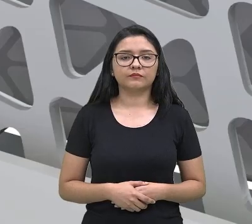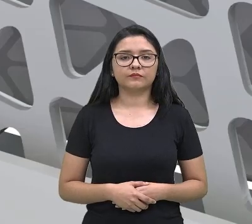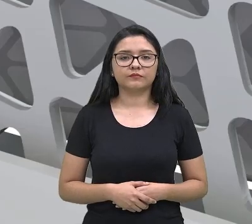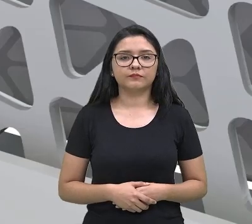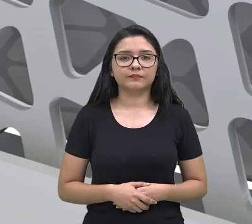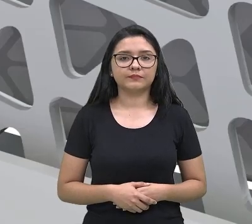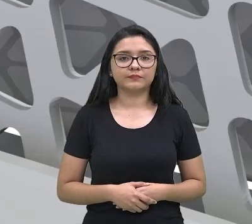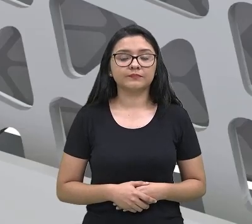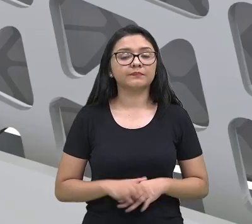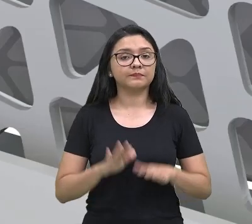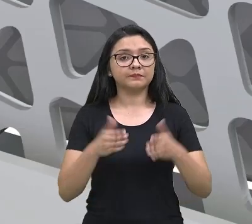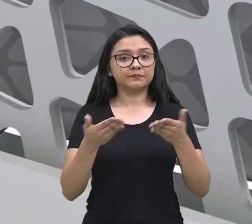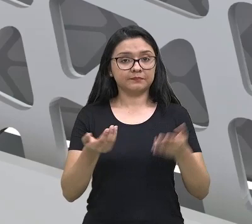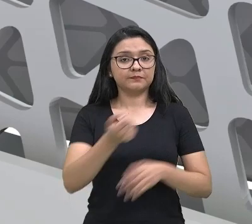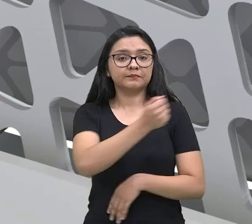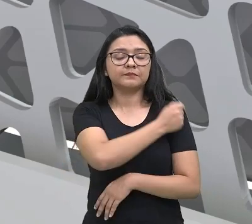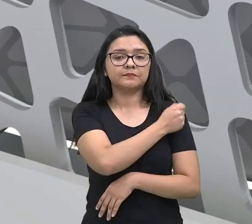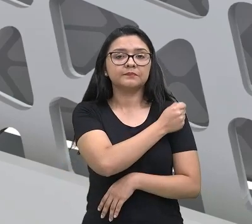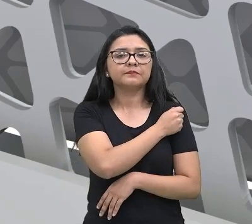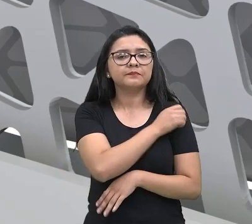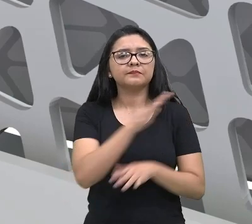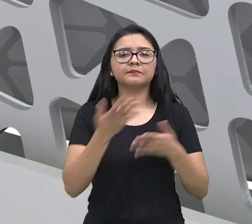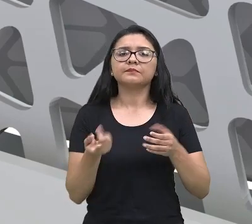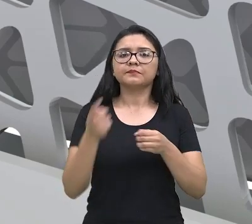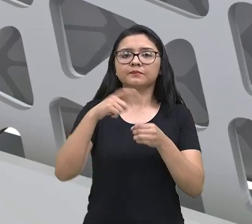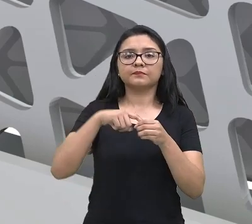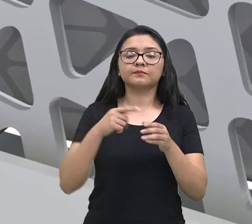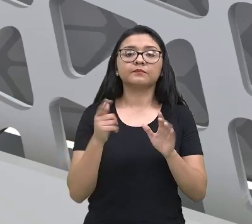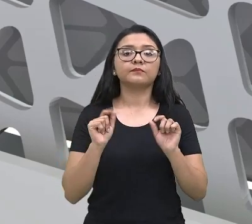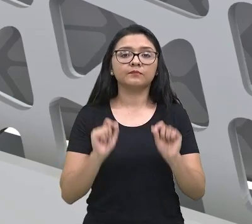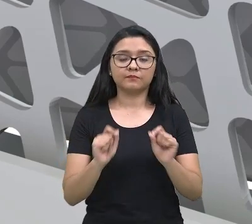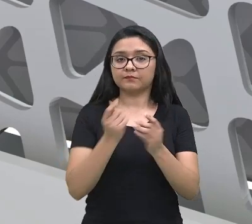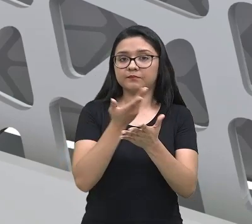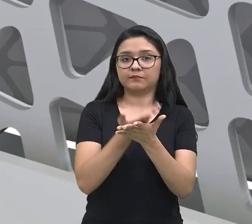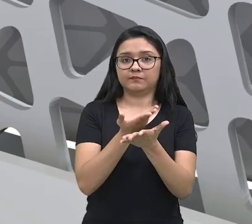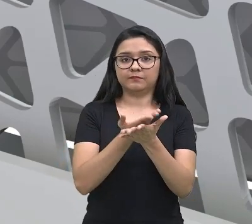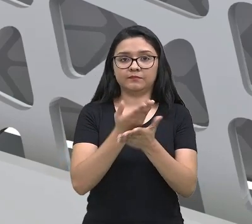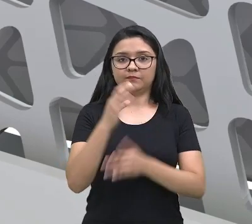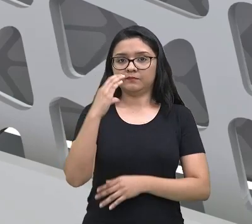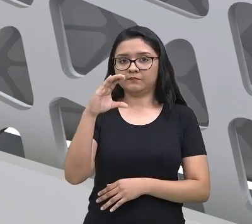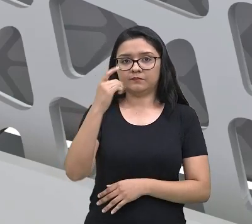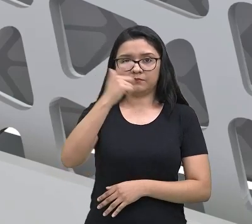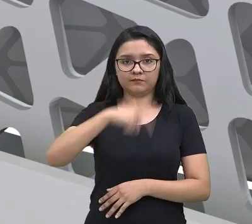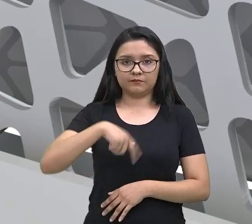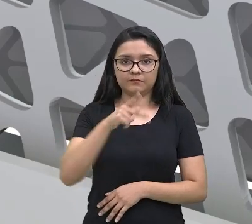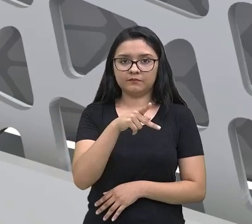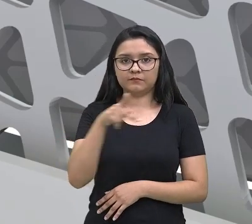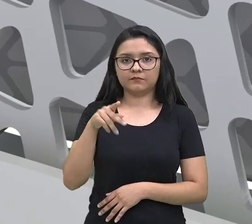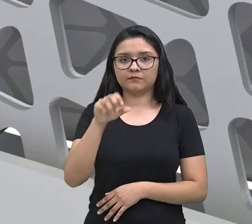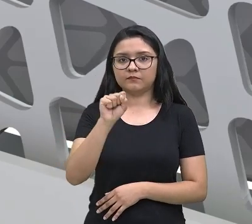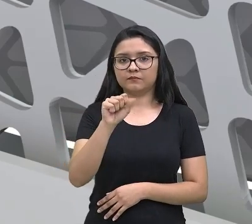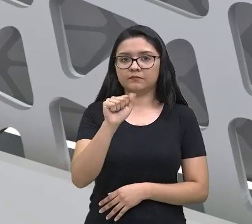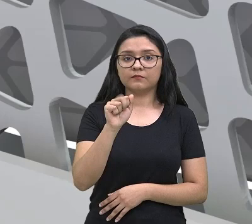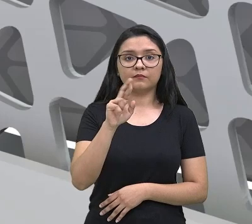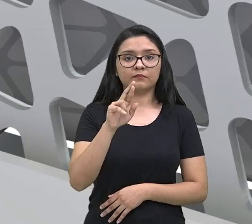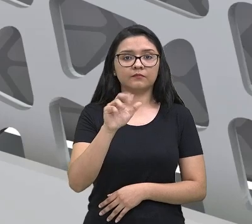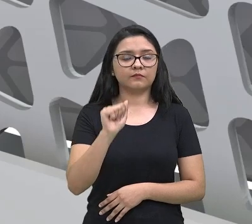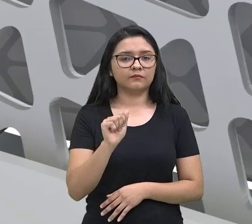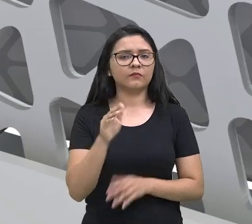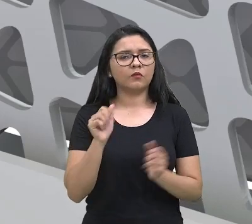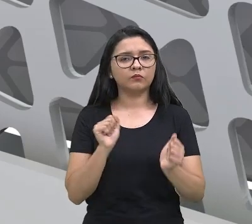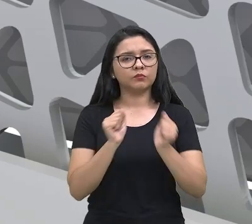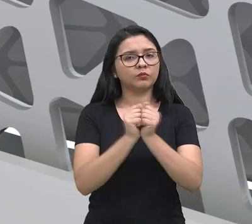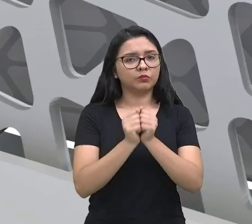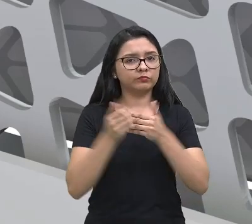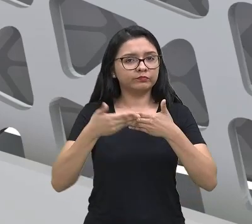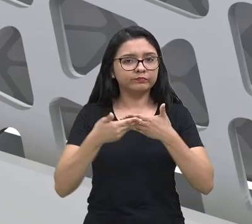Muito bem, queridos, estamos aí para a nossa aula de ciências. Eu sou a professora Sara Arinana. Vou estar aí com vocês para a